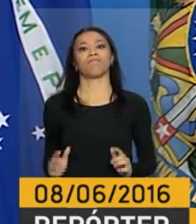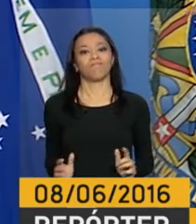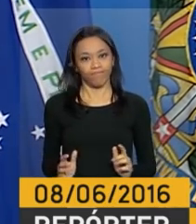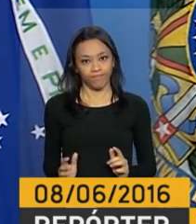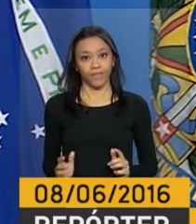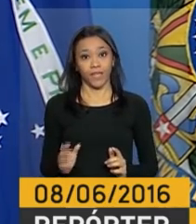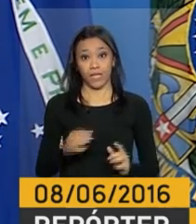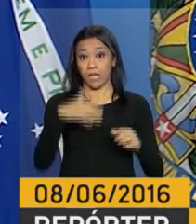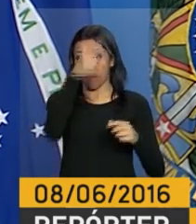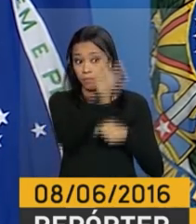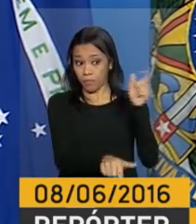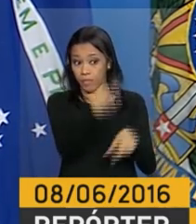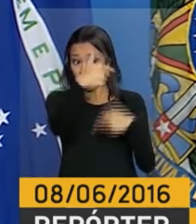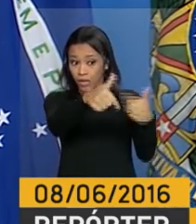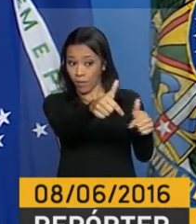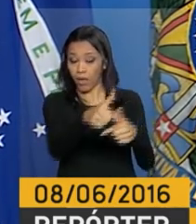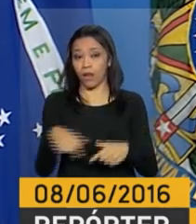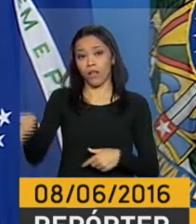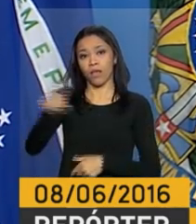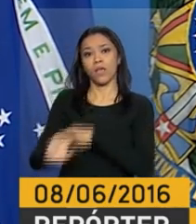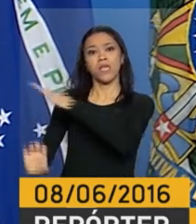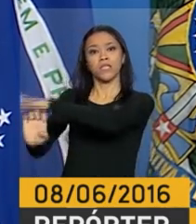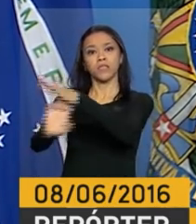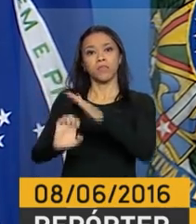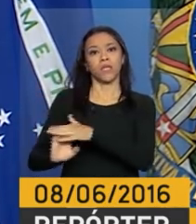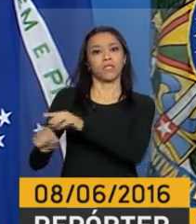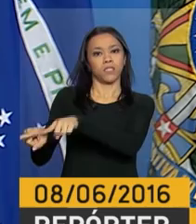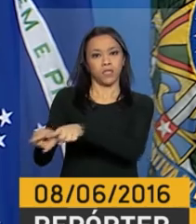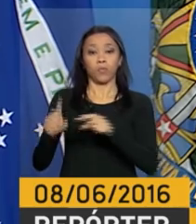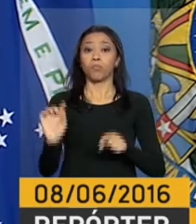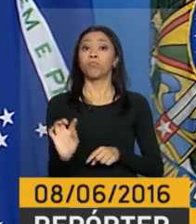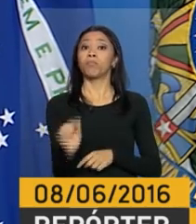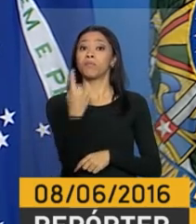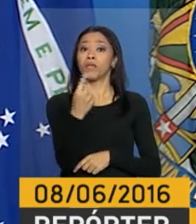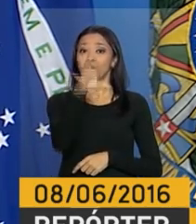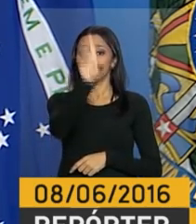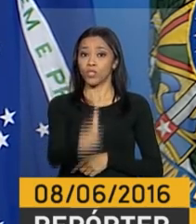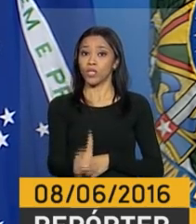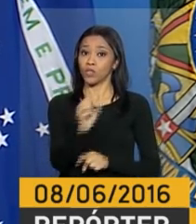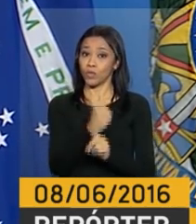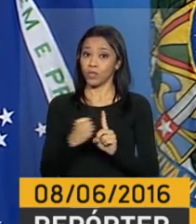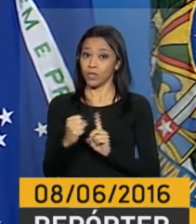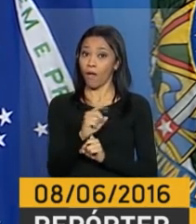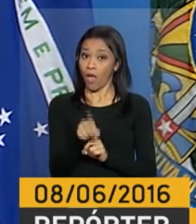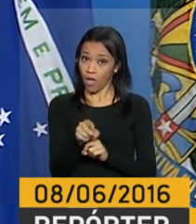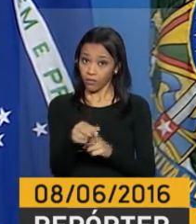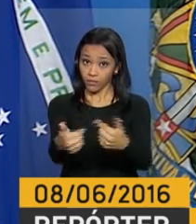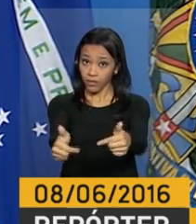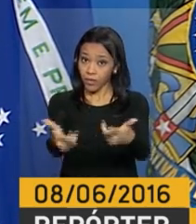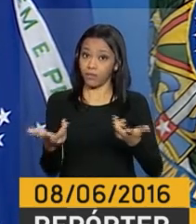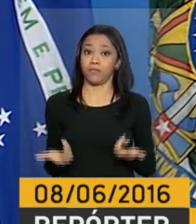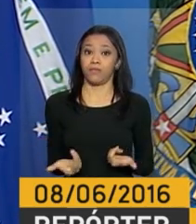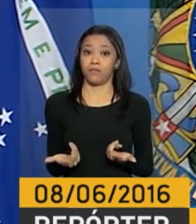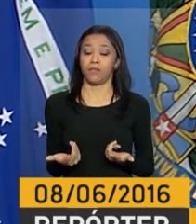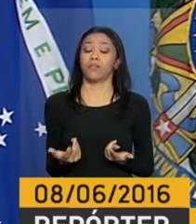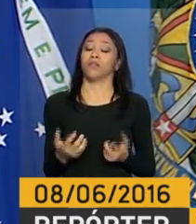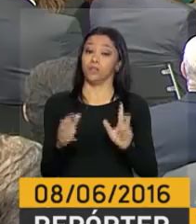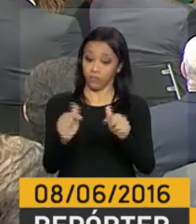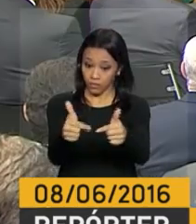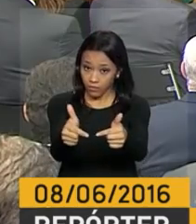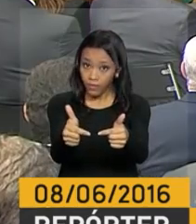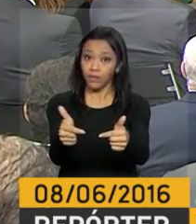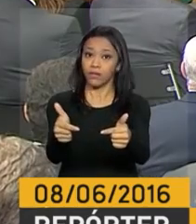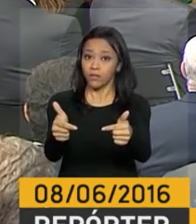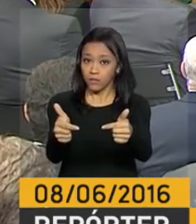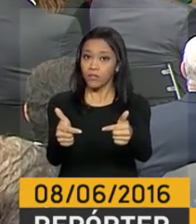lado os trabalhadores do outro lado então o primeiro direito social é exatamente o emprego e o emprego só virá como